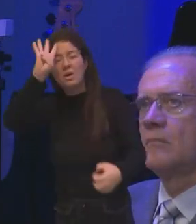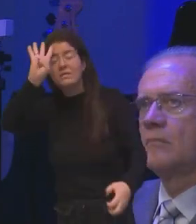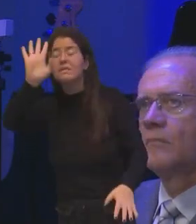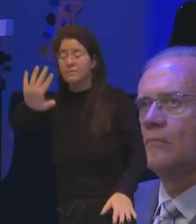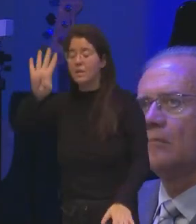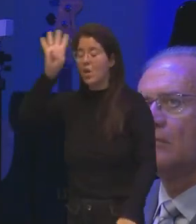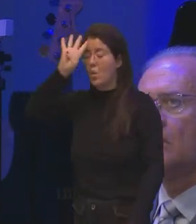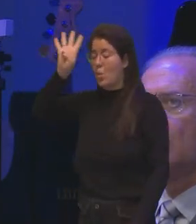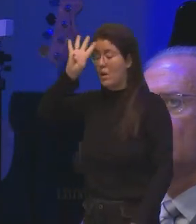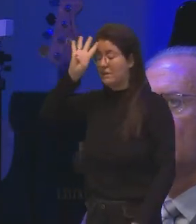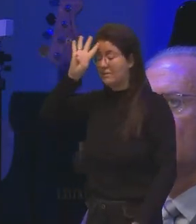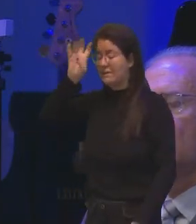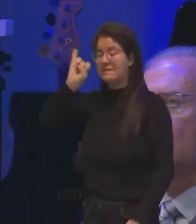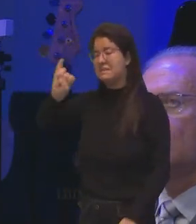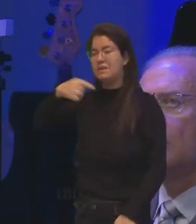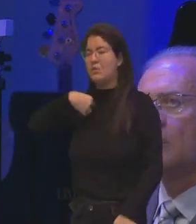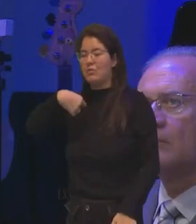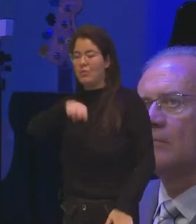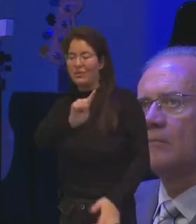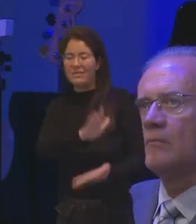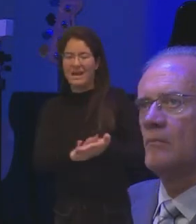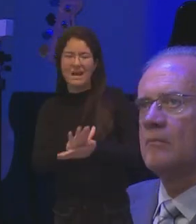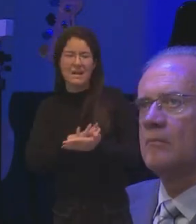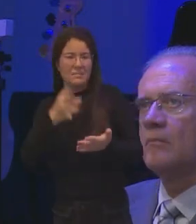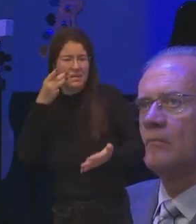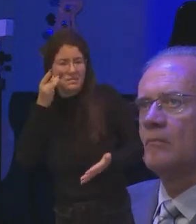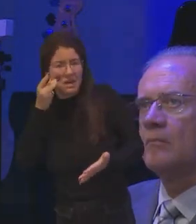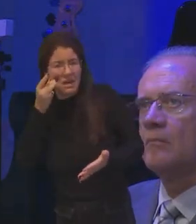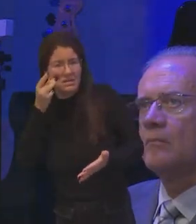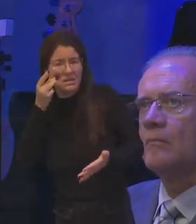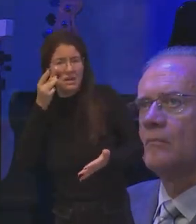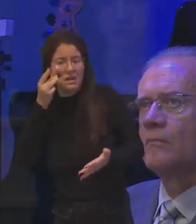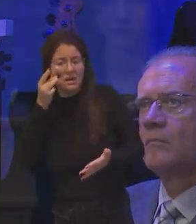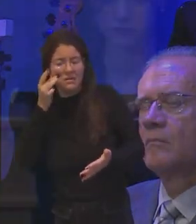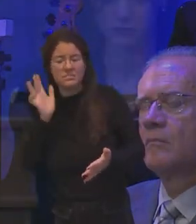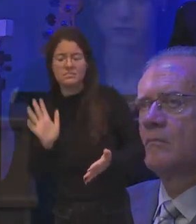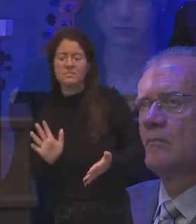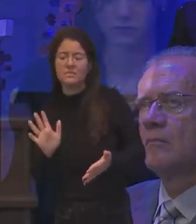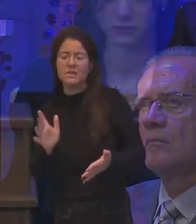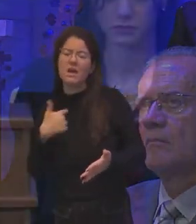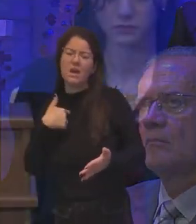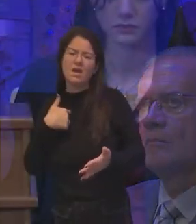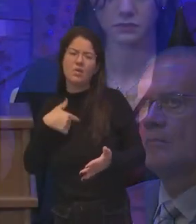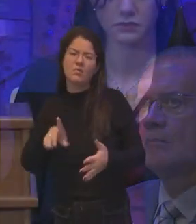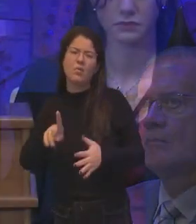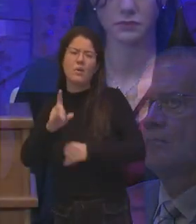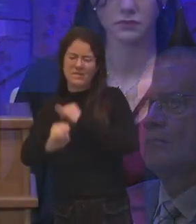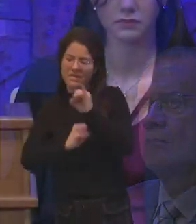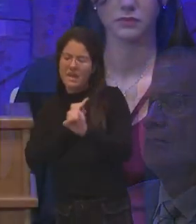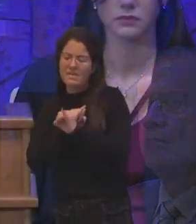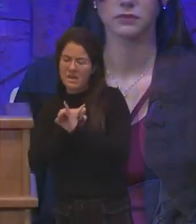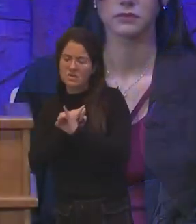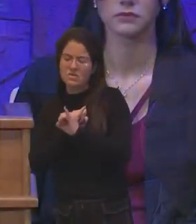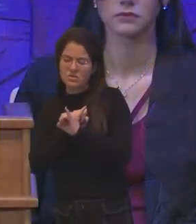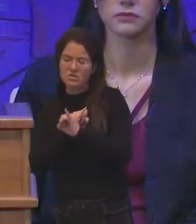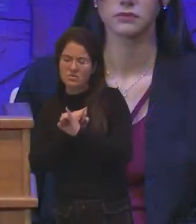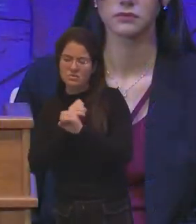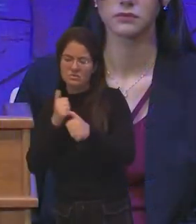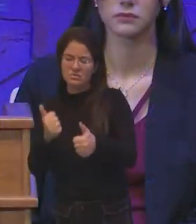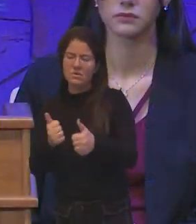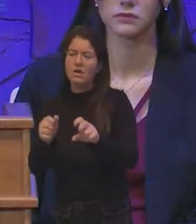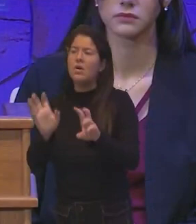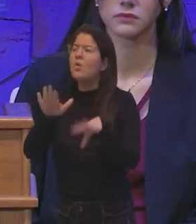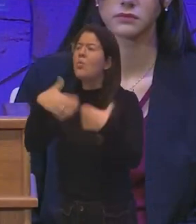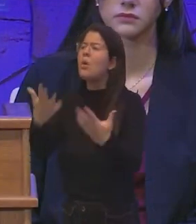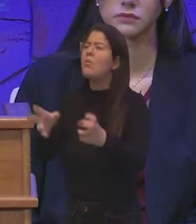quarta-feira. Se eu não for presencialmente, eu vou estar conectado online com os irmãos. E o culto final de